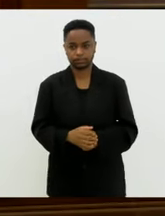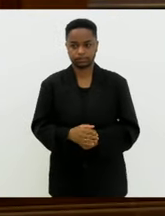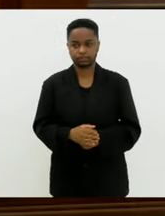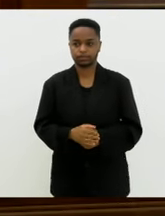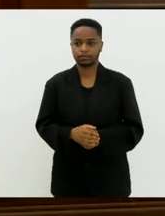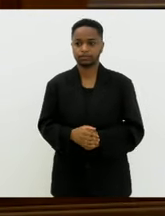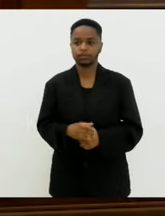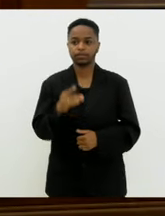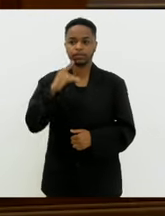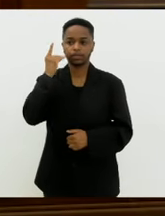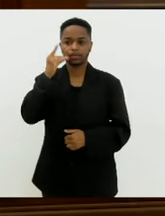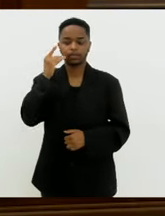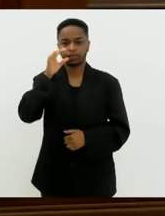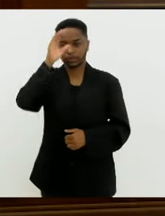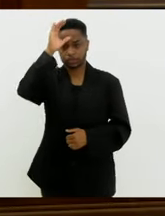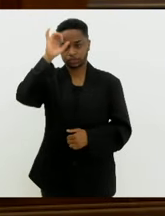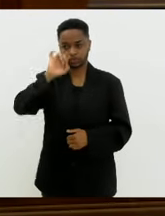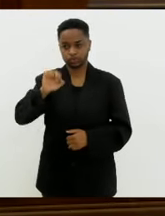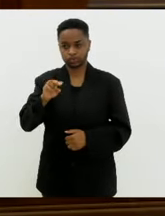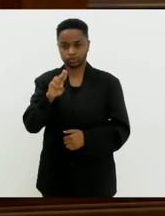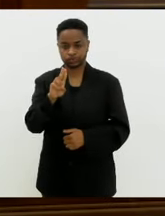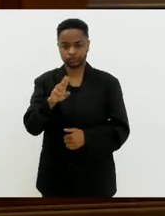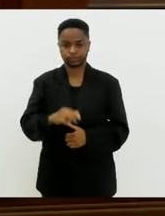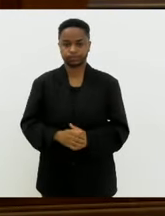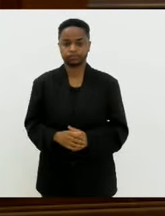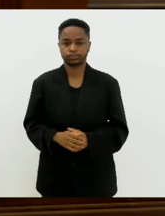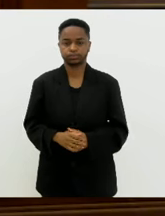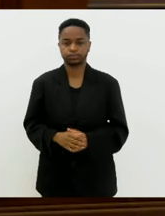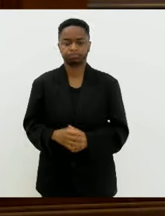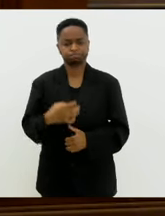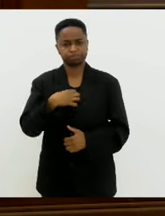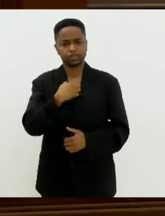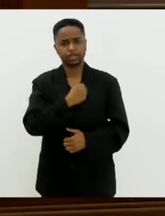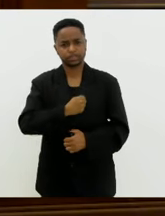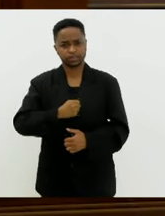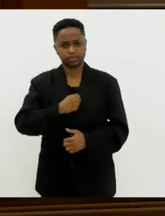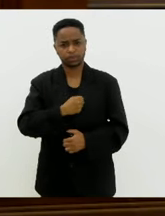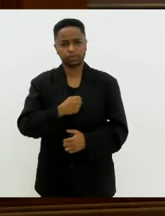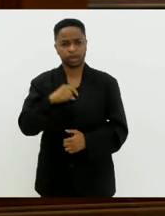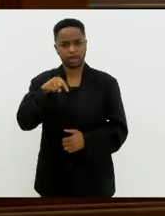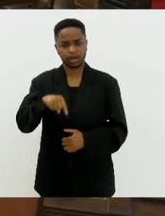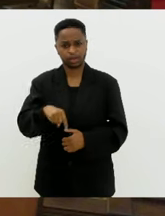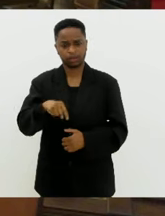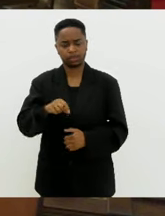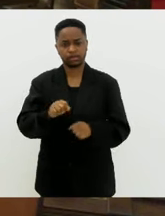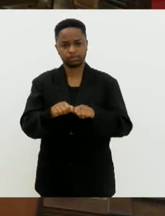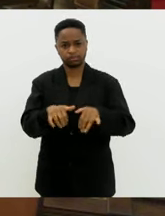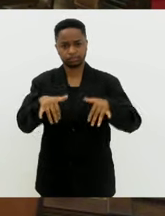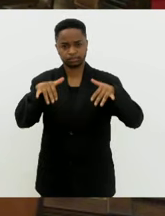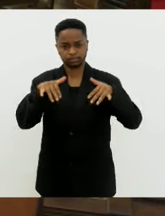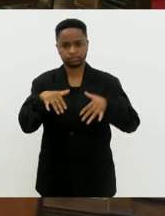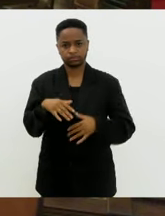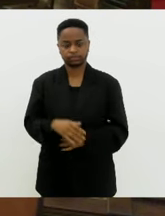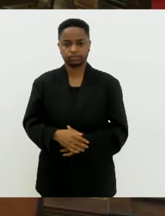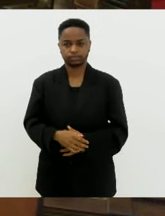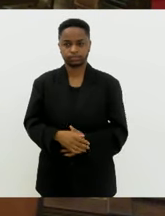deputada Tia Ju, que saudade desse plenário, senhora deputada